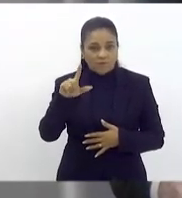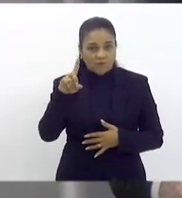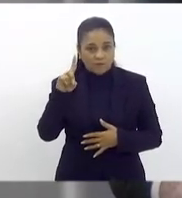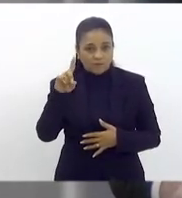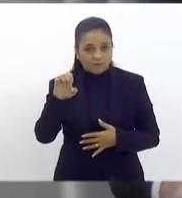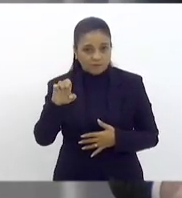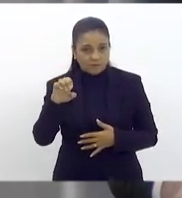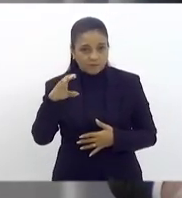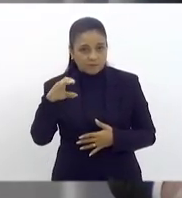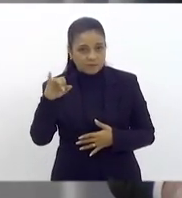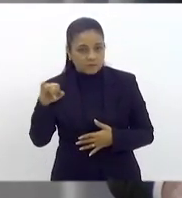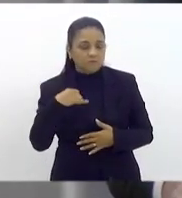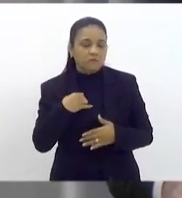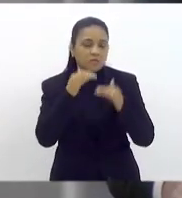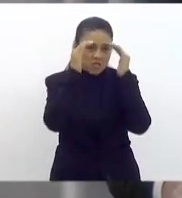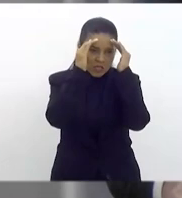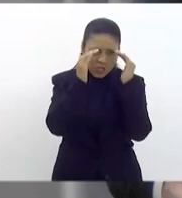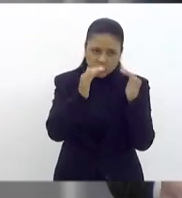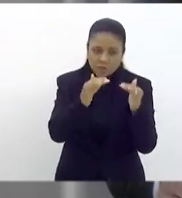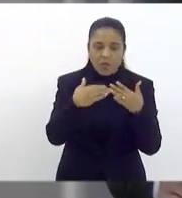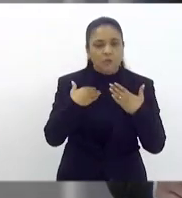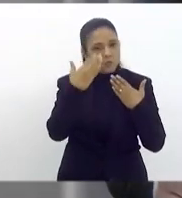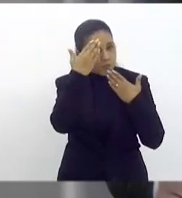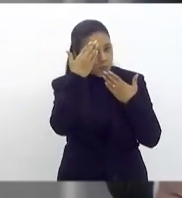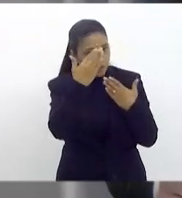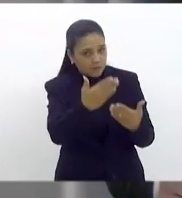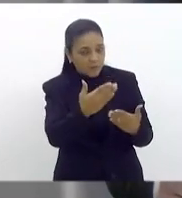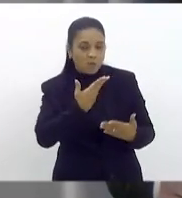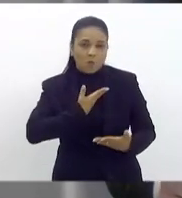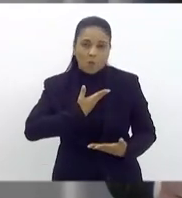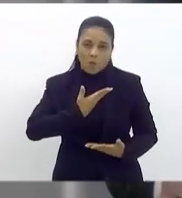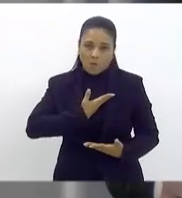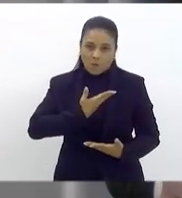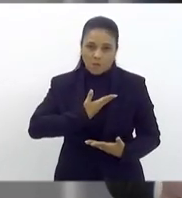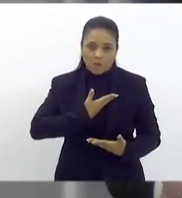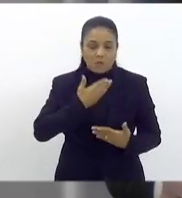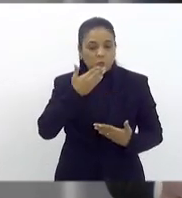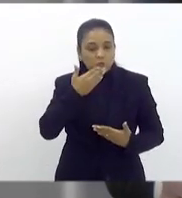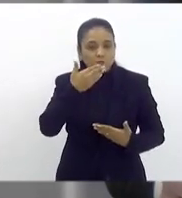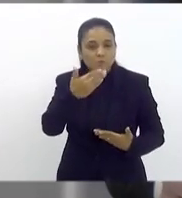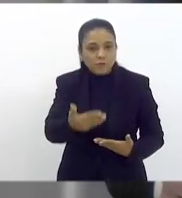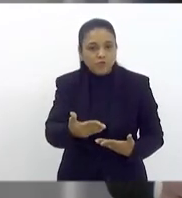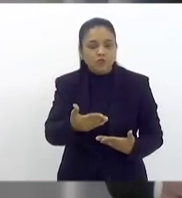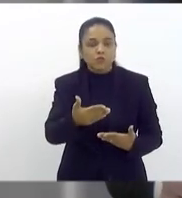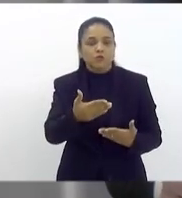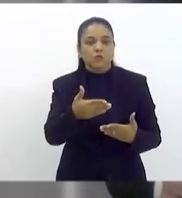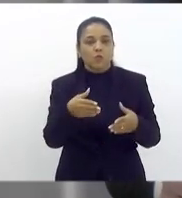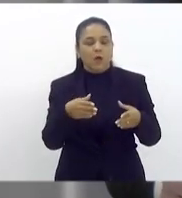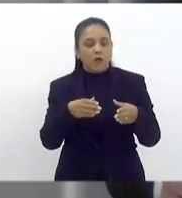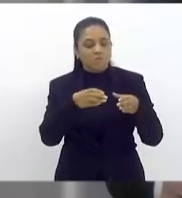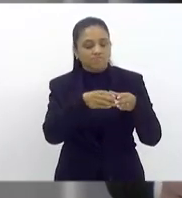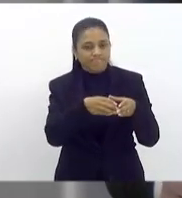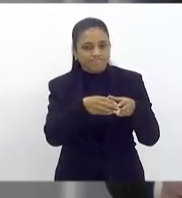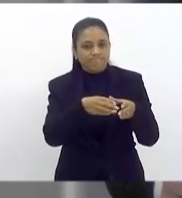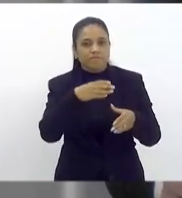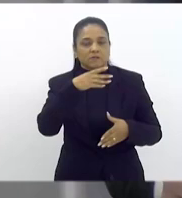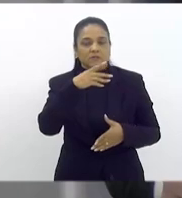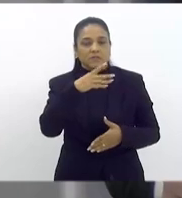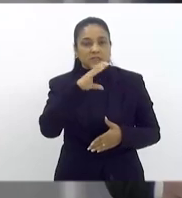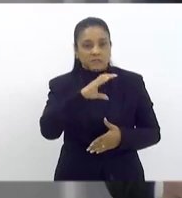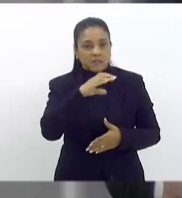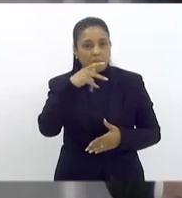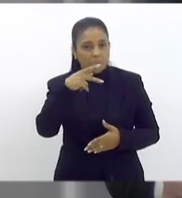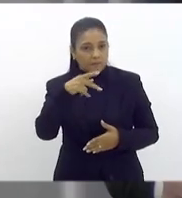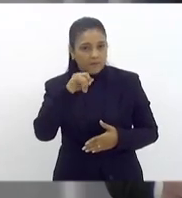muito respeito agradeço, meu querido amigo, é o requerente original dessa CPI. Então, muito